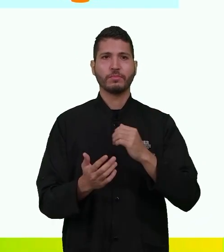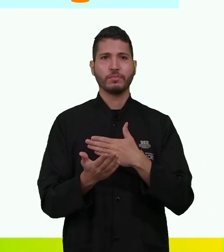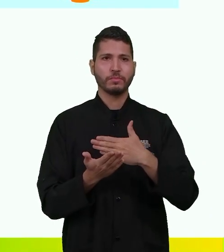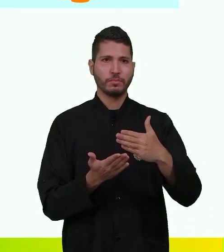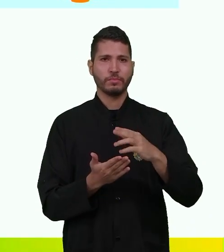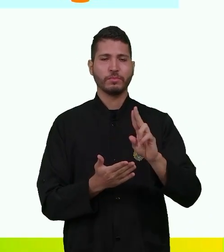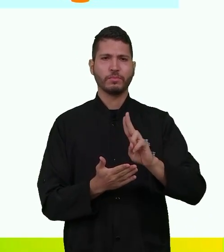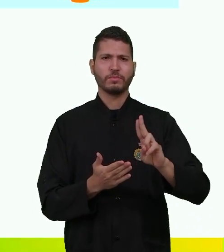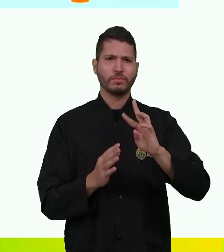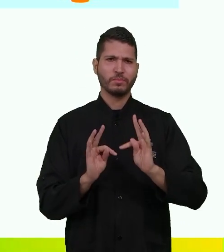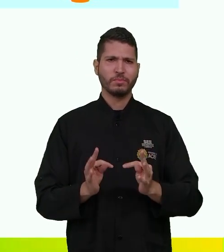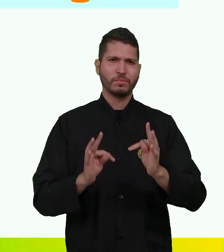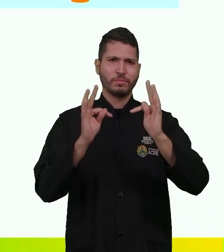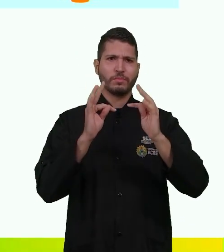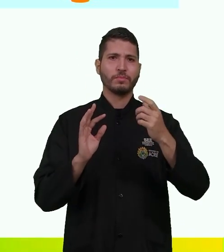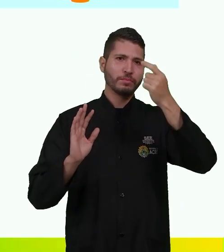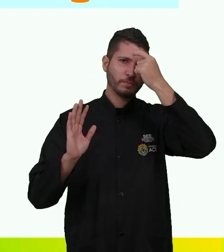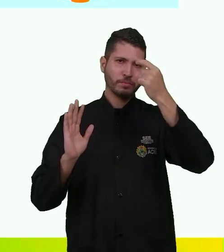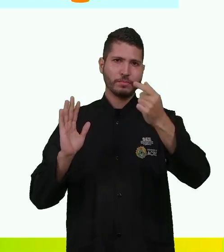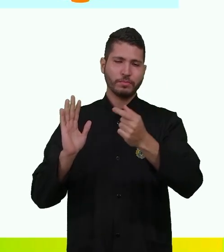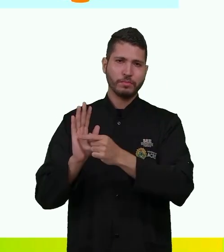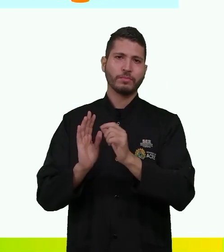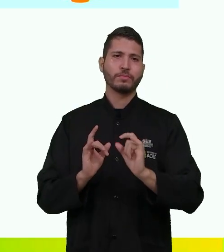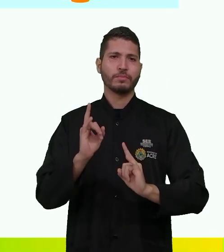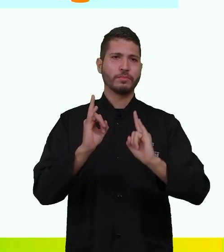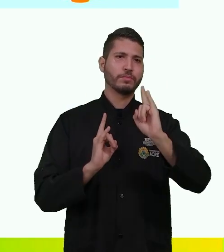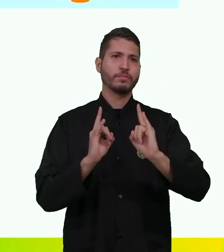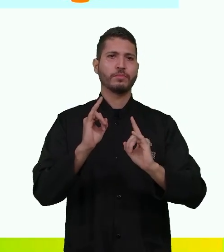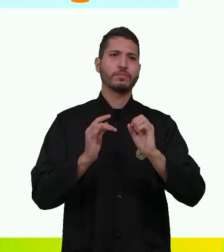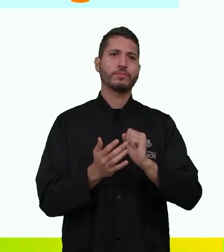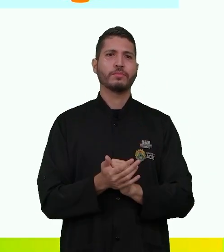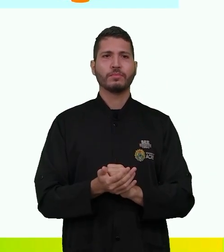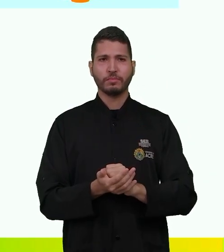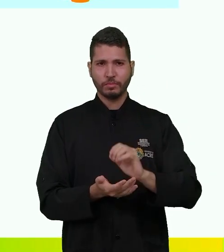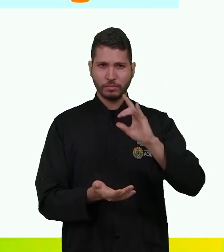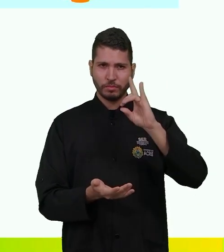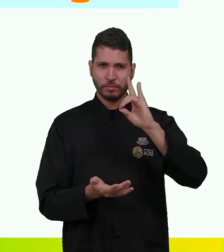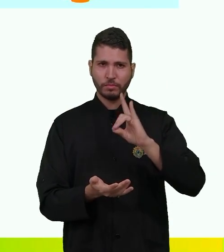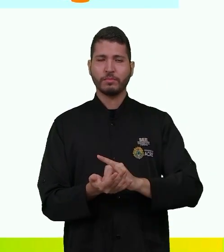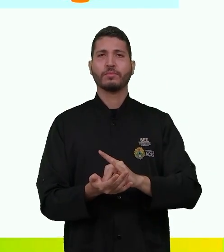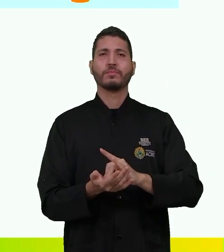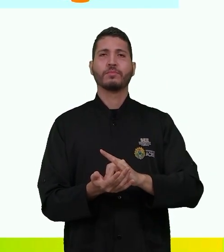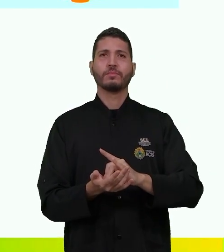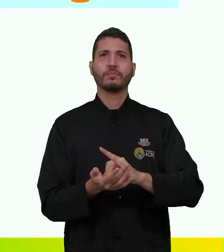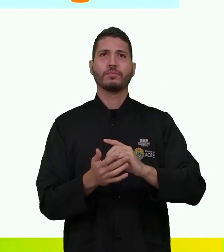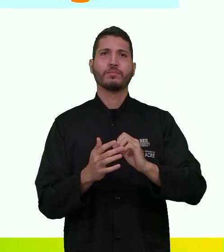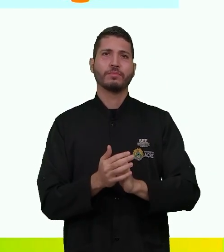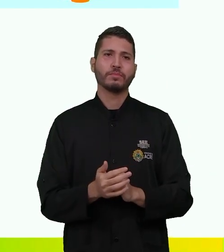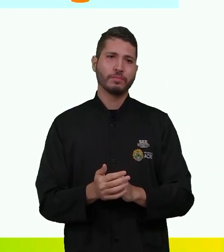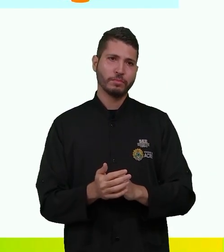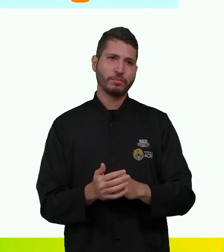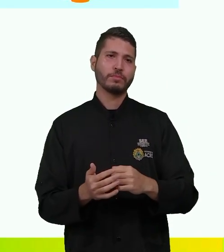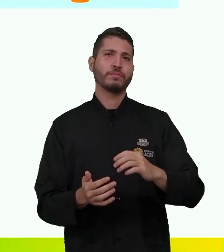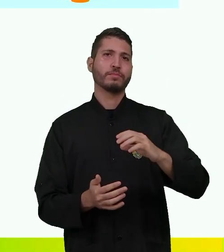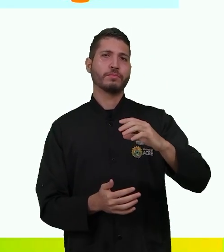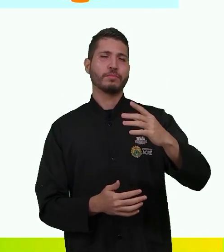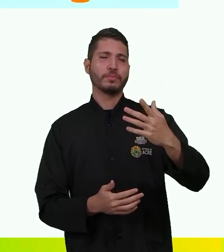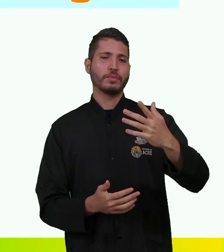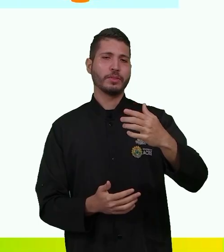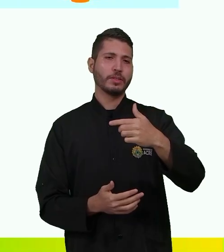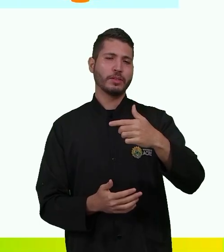de inteligência artificial, a robótica e a realidade aumentada. 3D, 4D e por aí